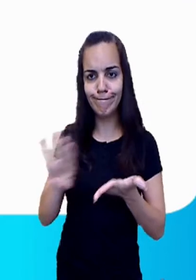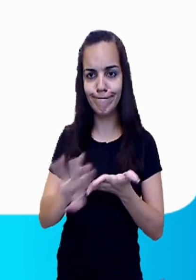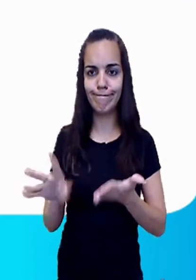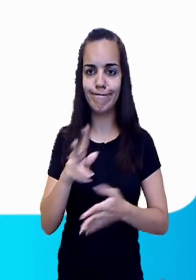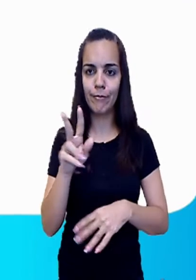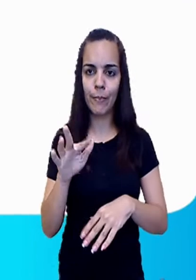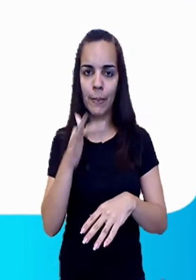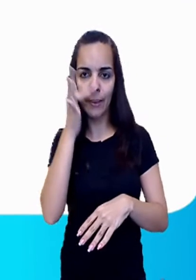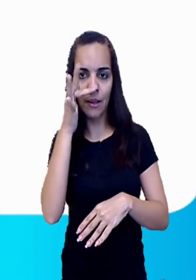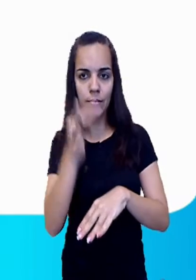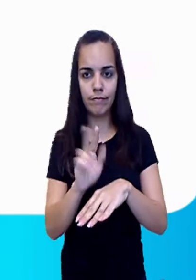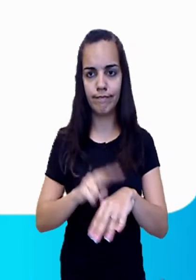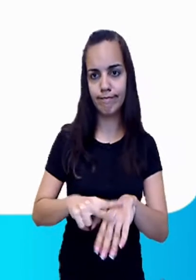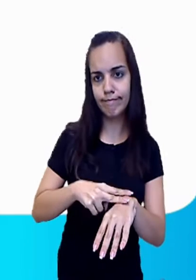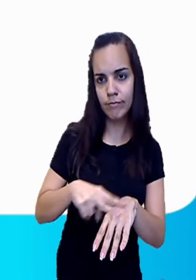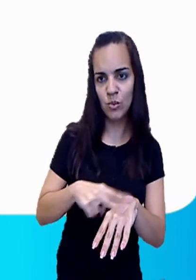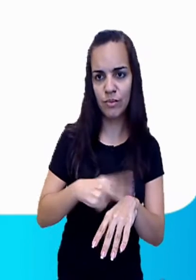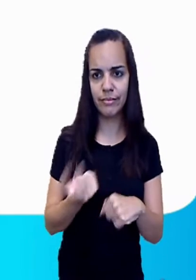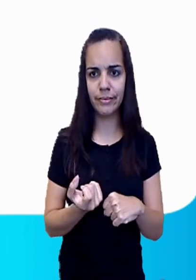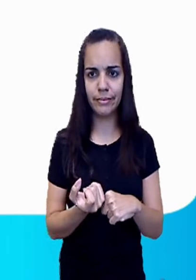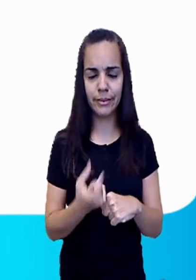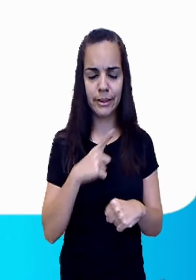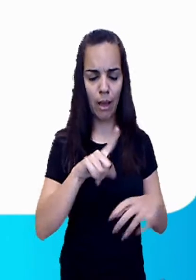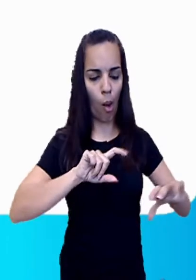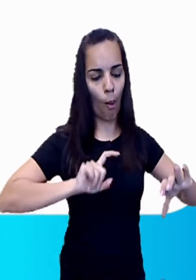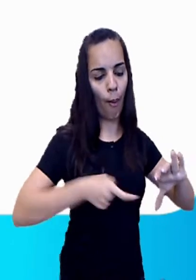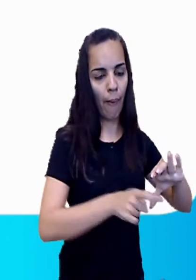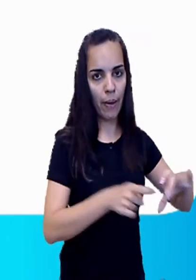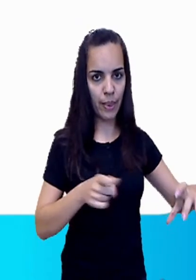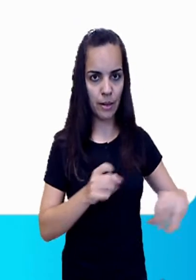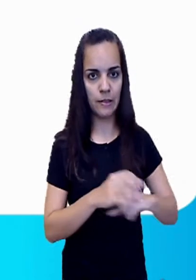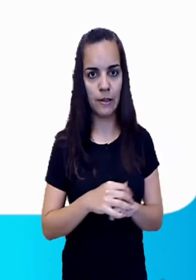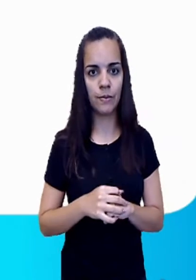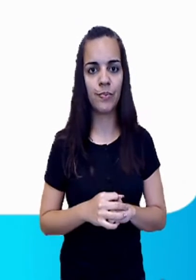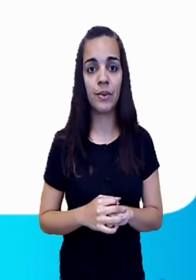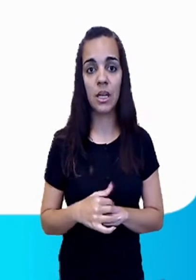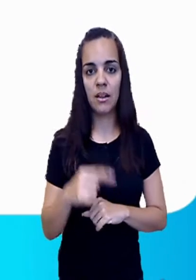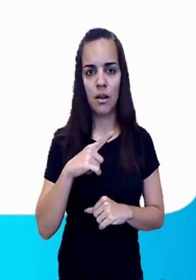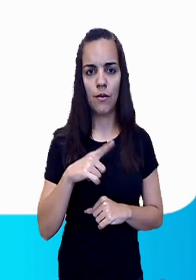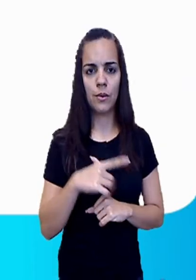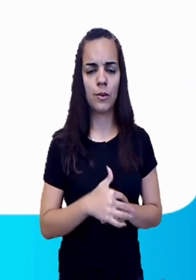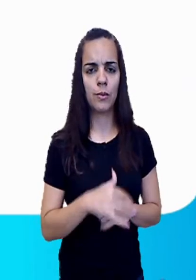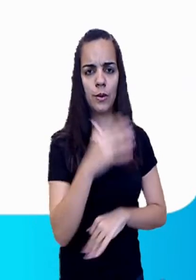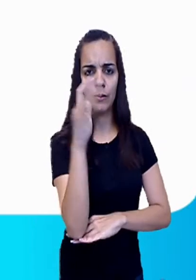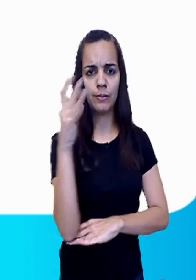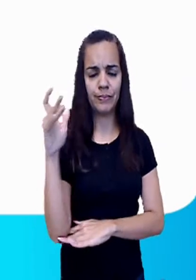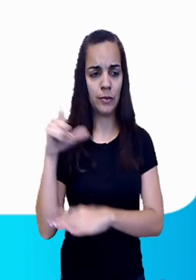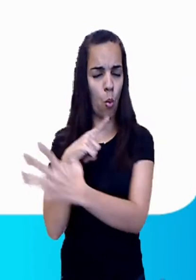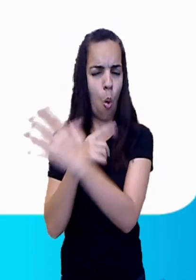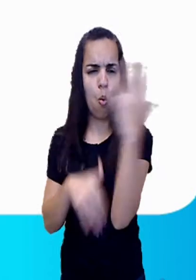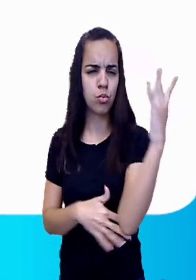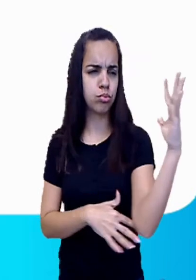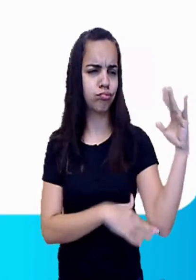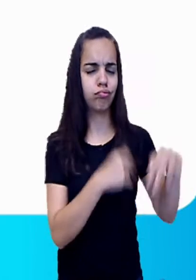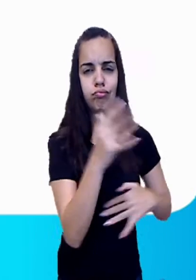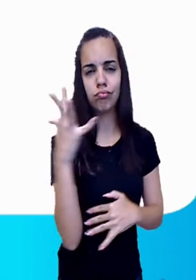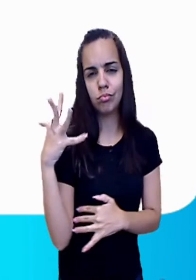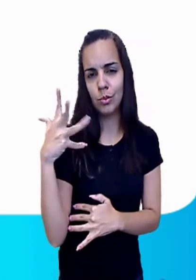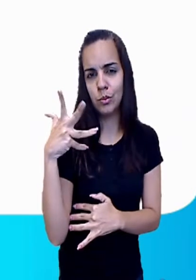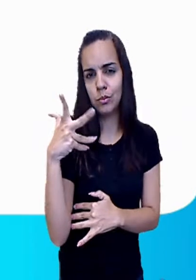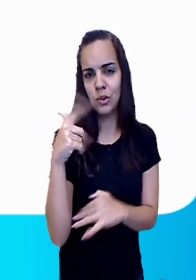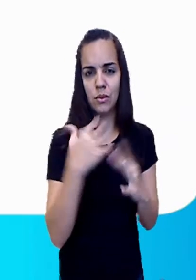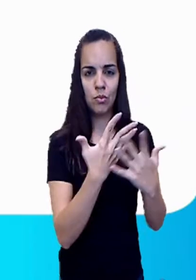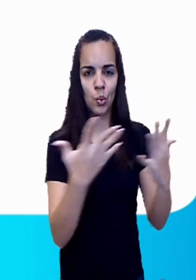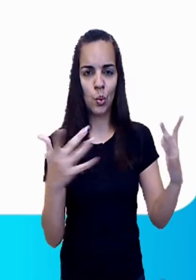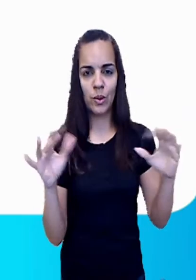extração. Geralmente, a gente tem árvores, a gente tem uma vegetação muito vasta naquele lugar. Para fazer